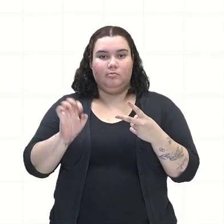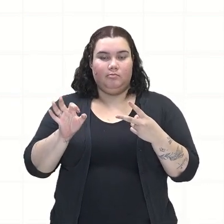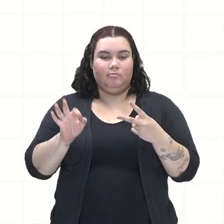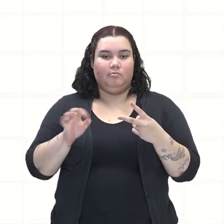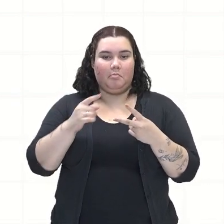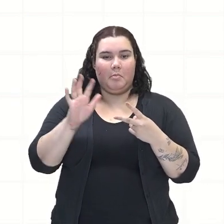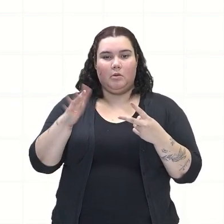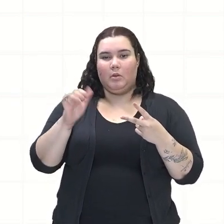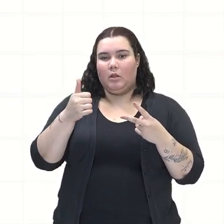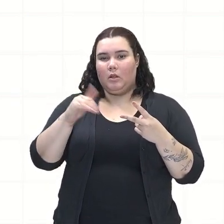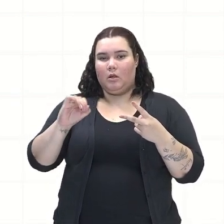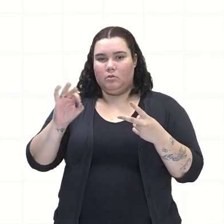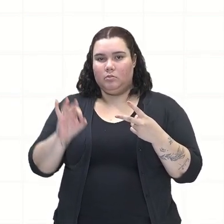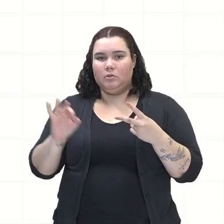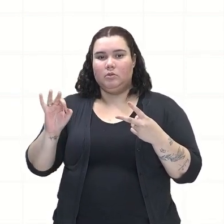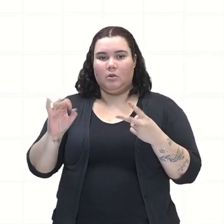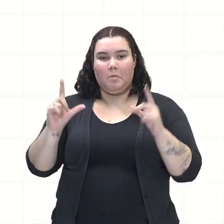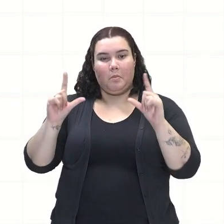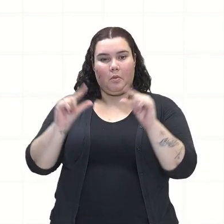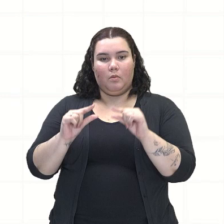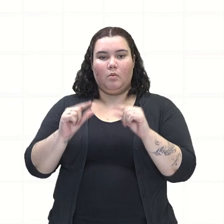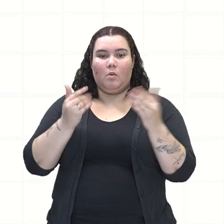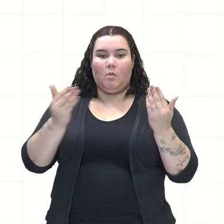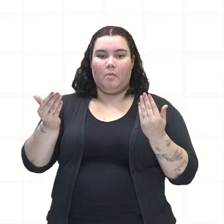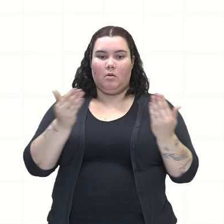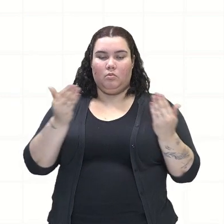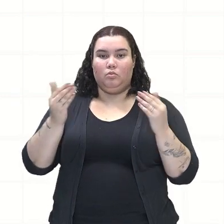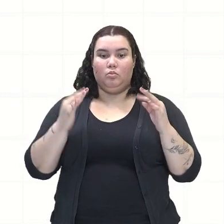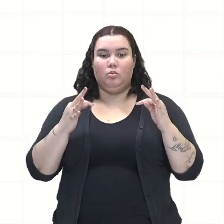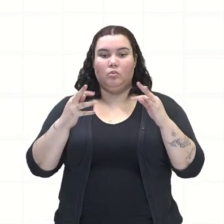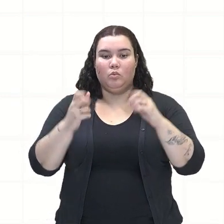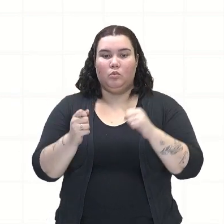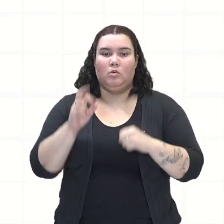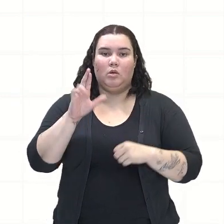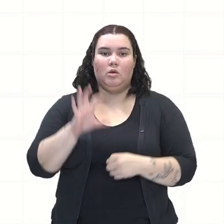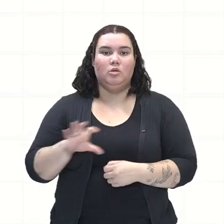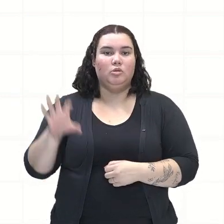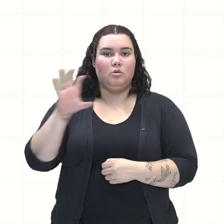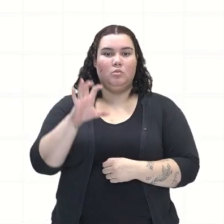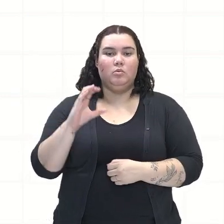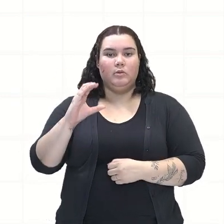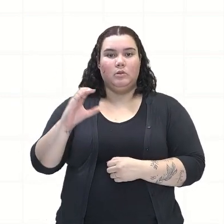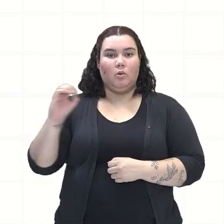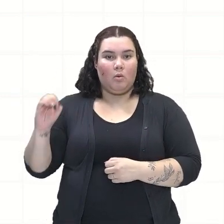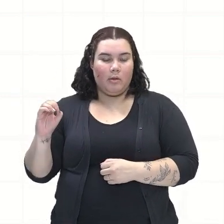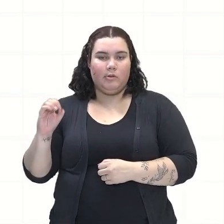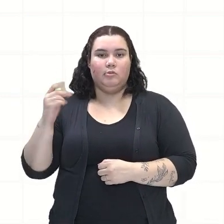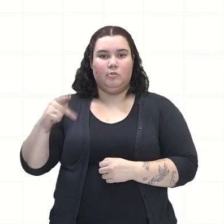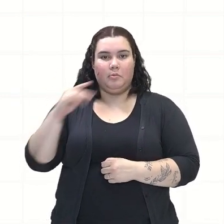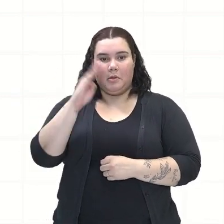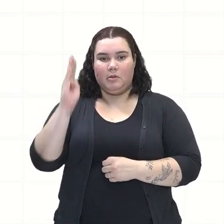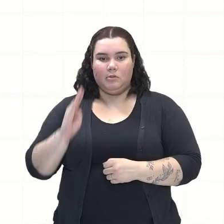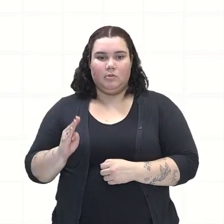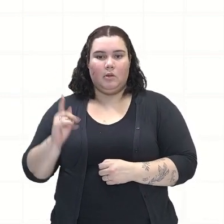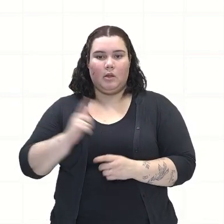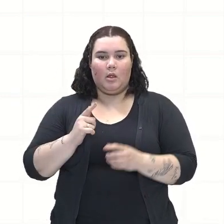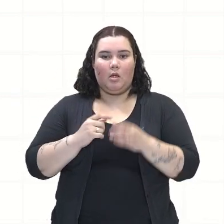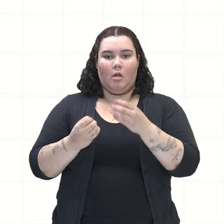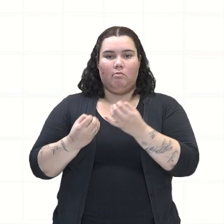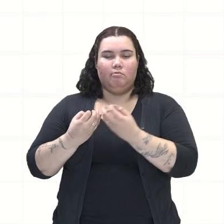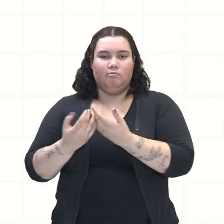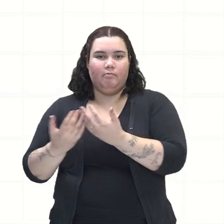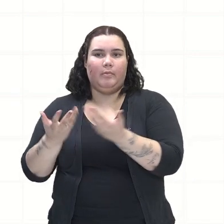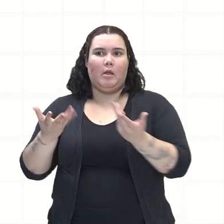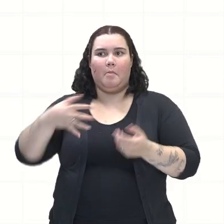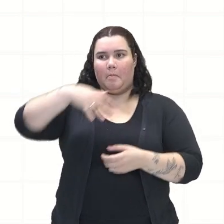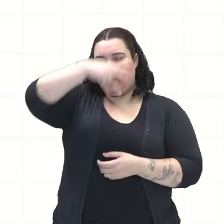de 10%, é muito pouco, comparado com tudo que a região centro-oeste do Brasil produz, né, de soja, né? Mato Grosso